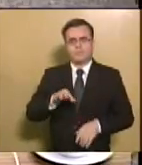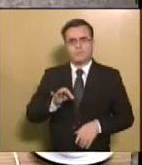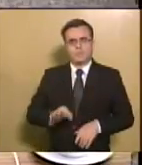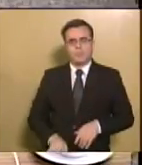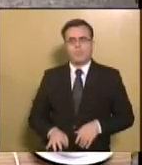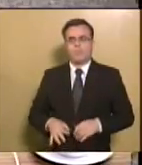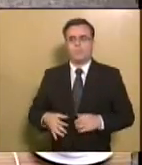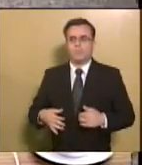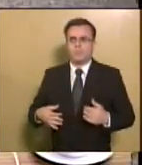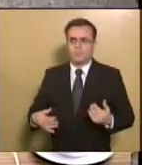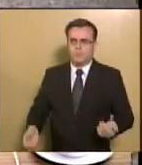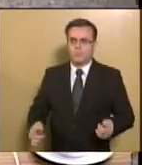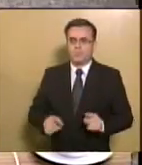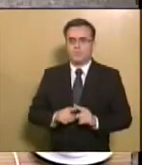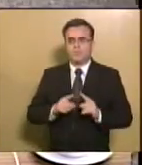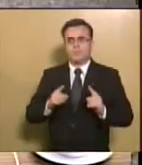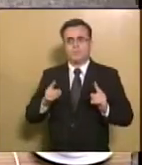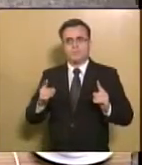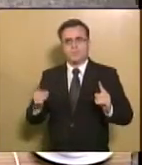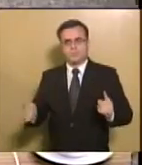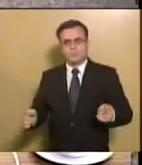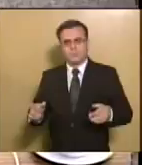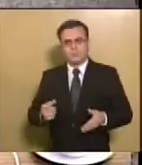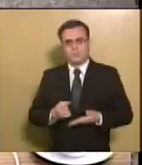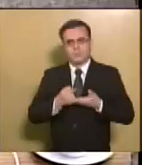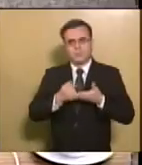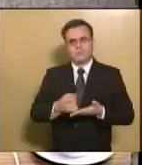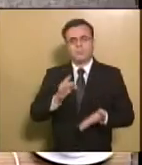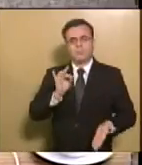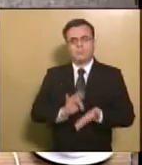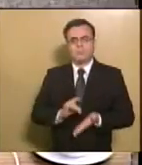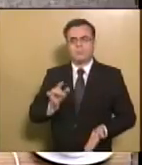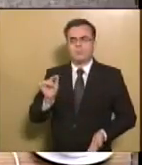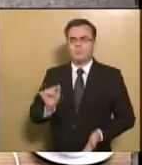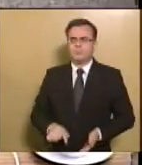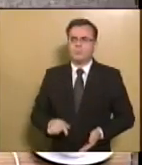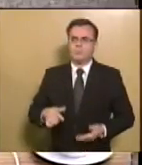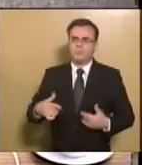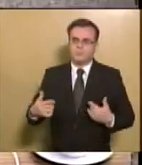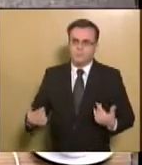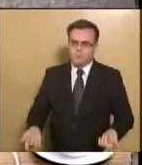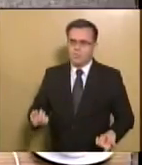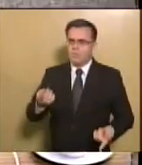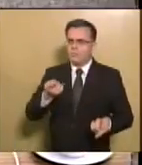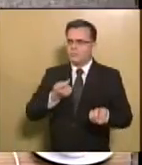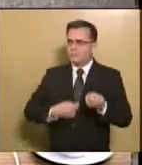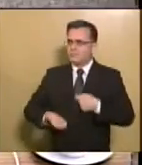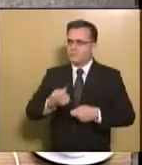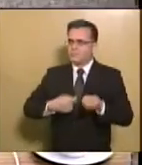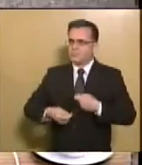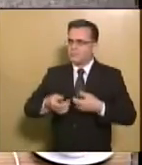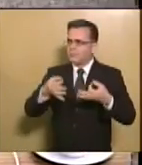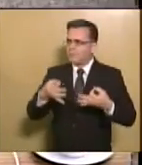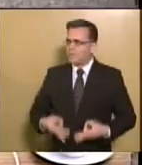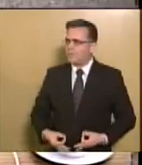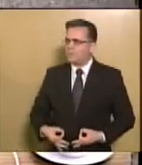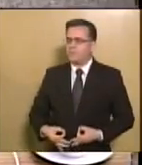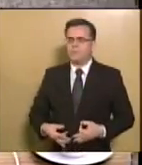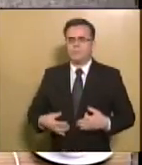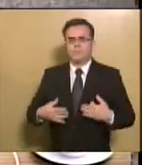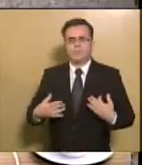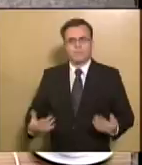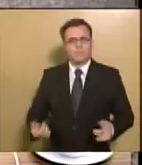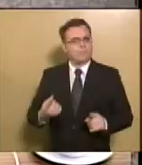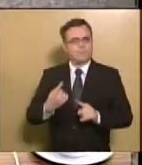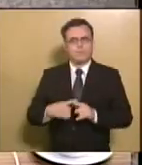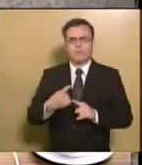e mais cômodo para eles dentro do estado e com economia para o estado, porque não